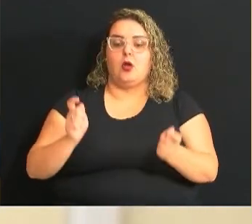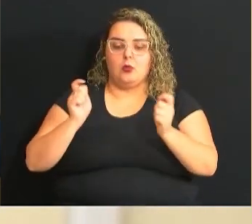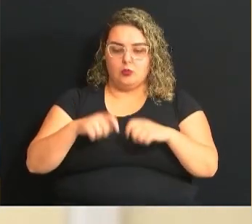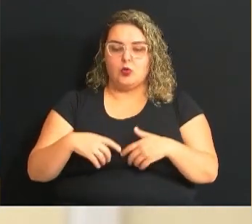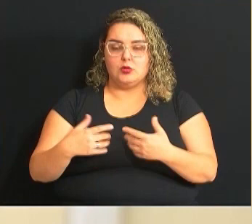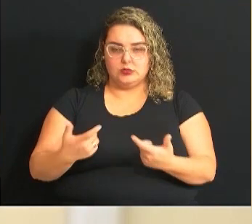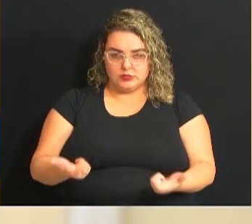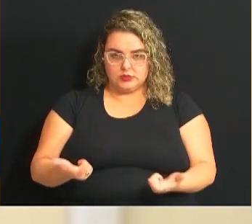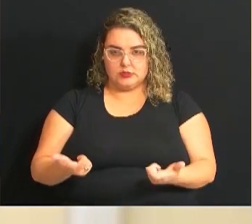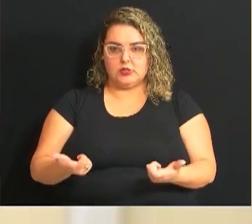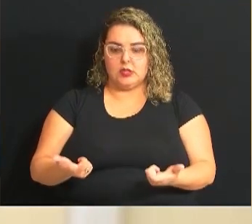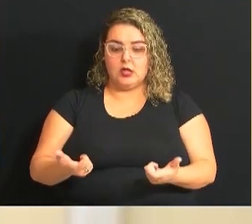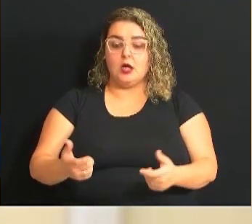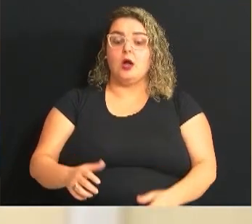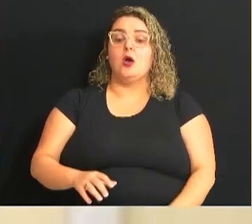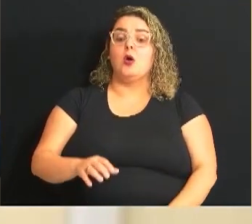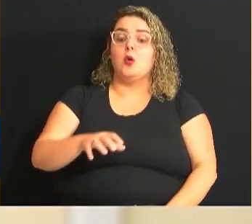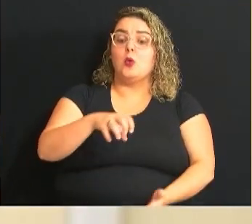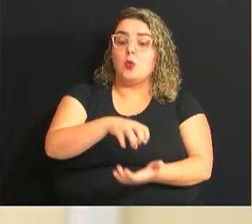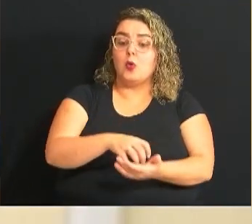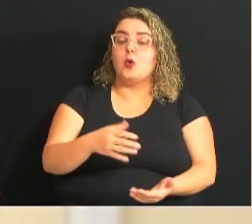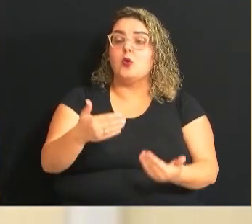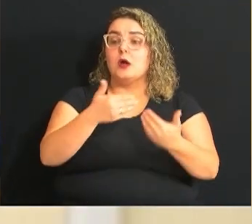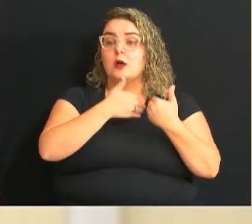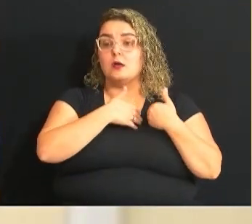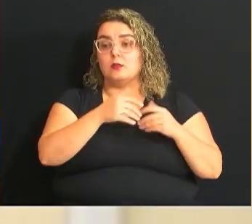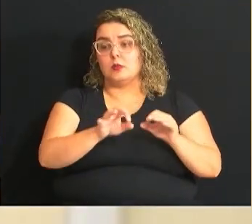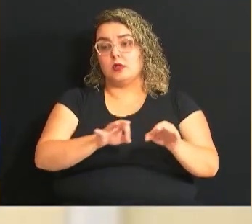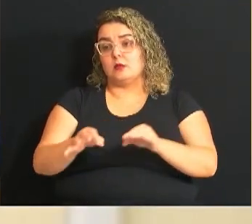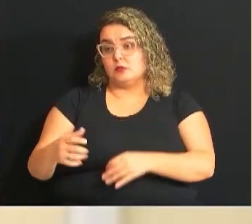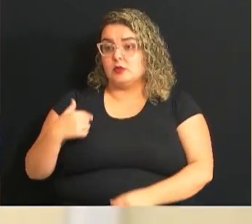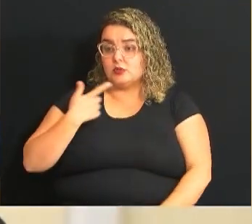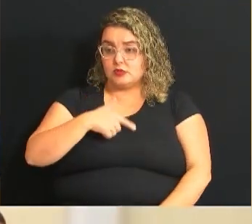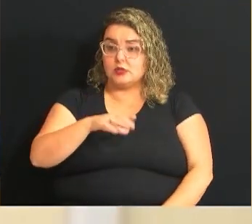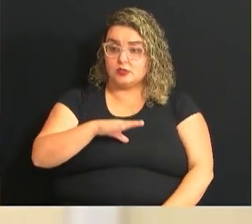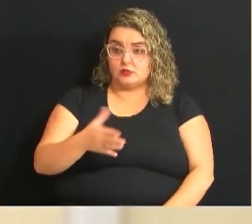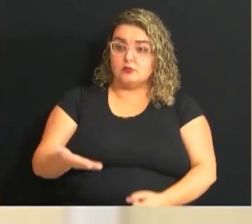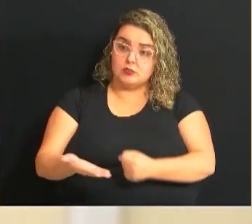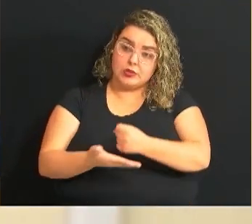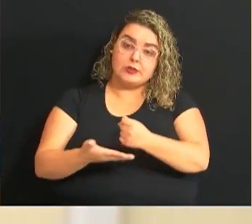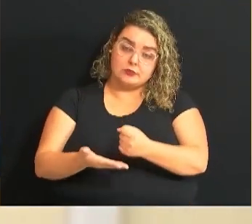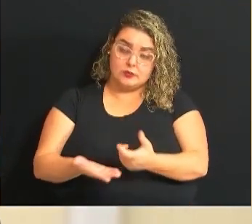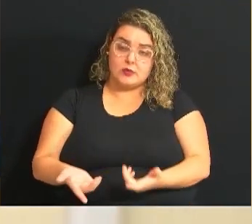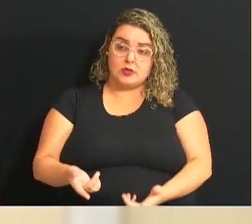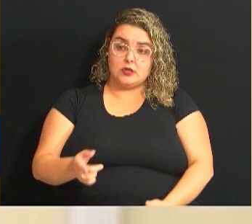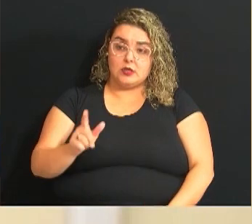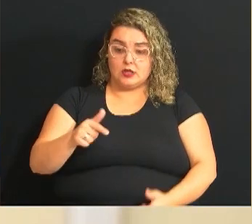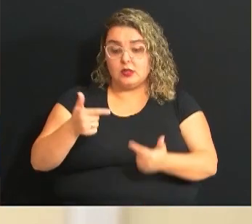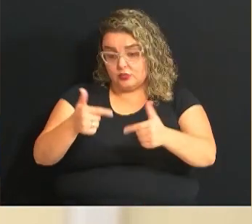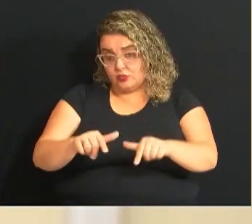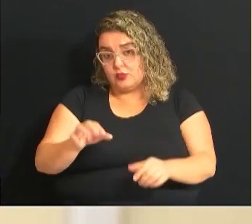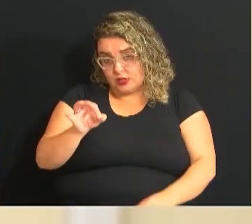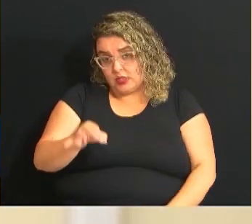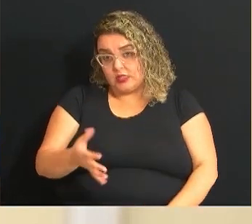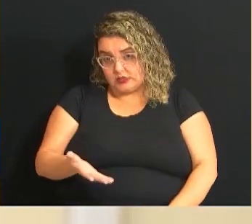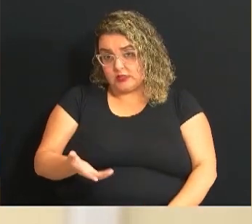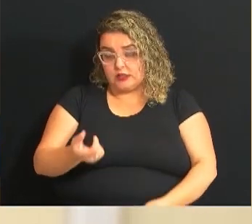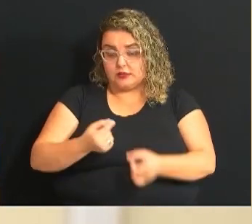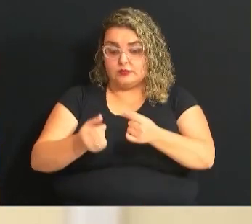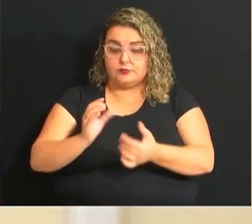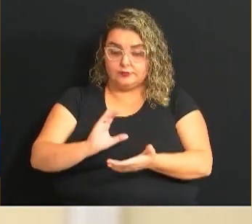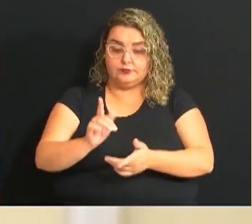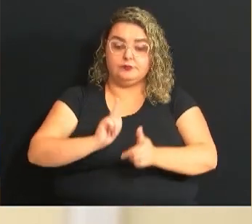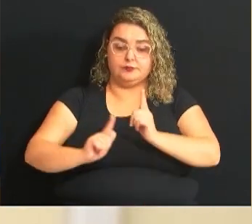potencializar o órgão responsável pelo planejamento da nossa cidade. Basicamente é colocar no lugar certo a destinação e a gestão